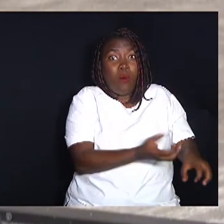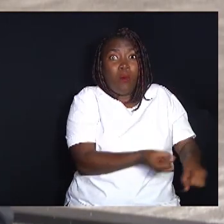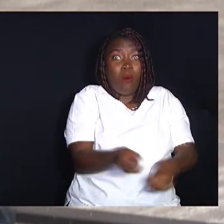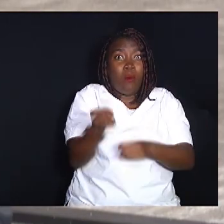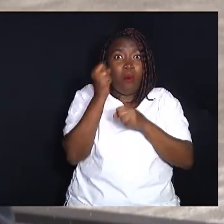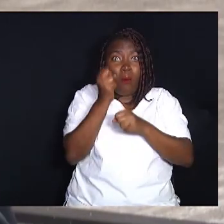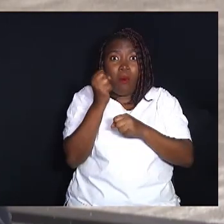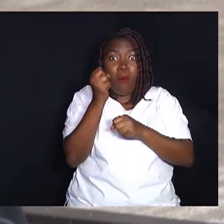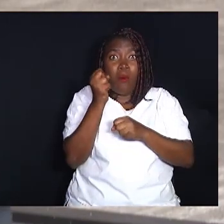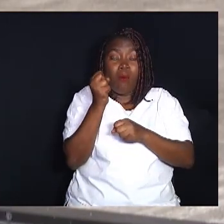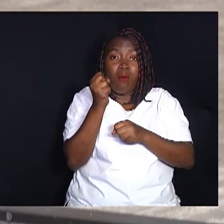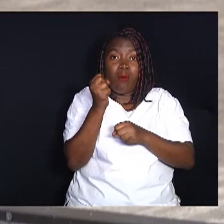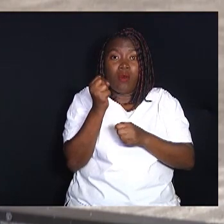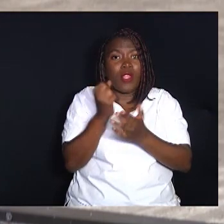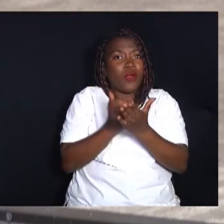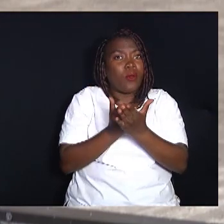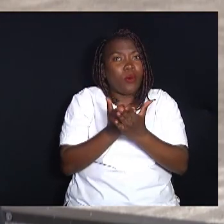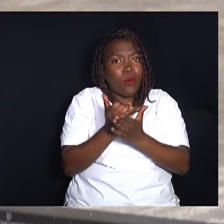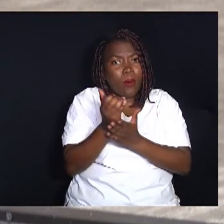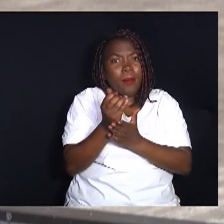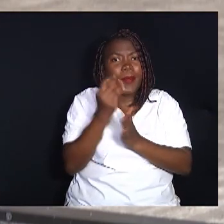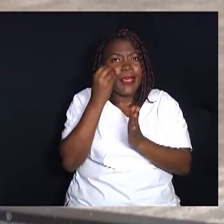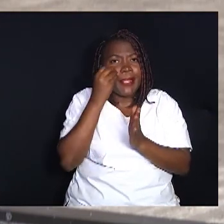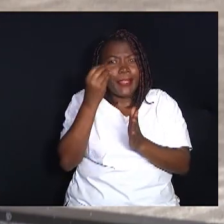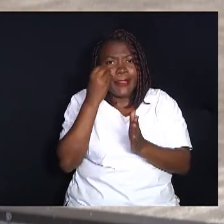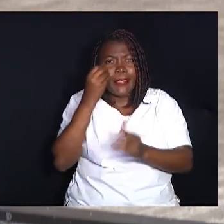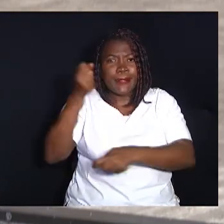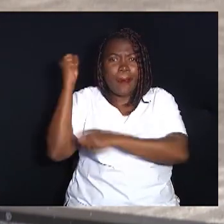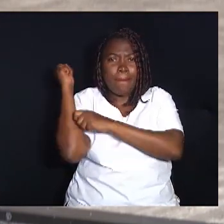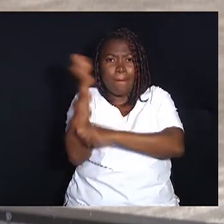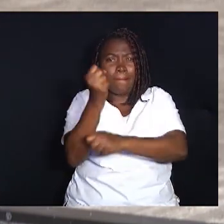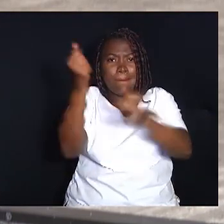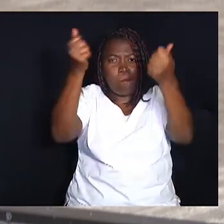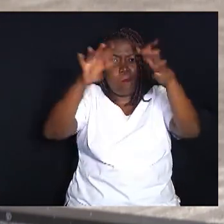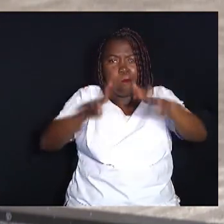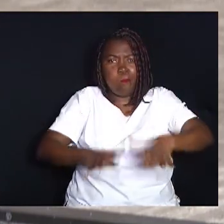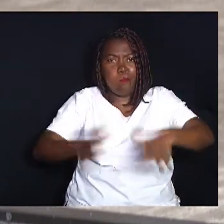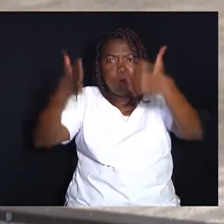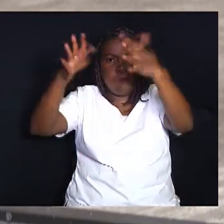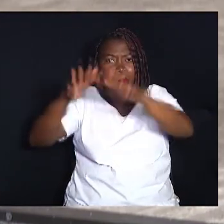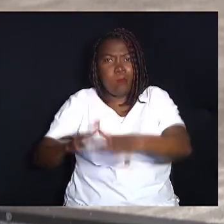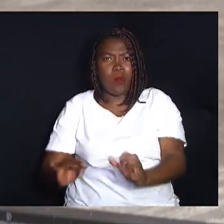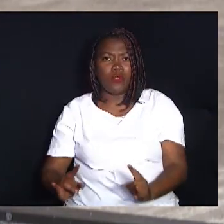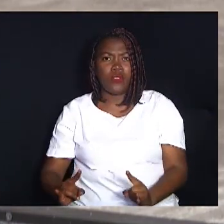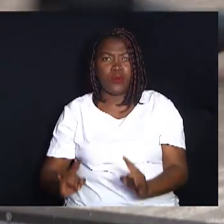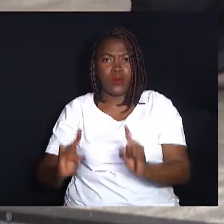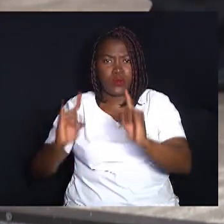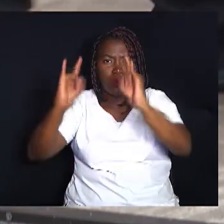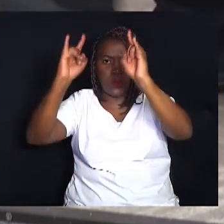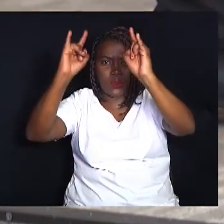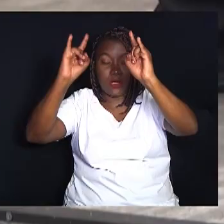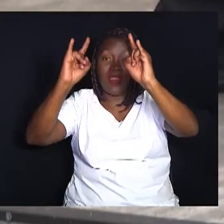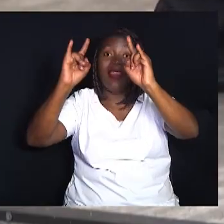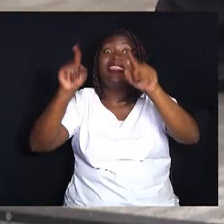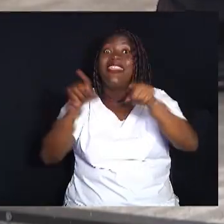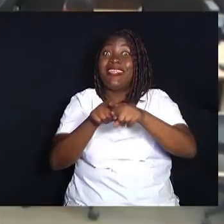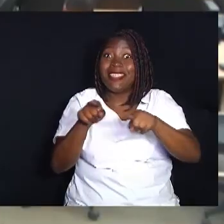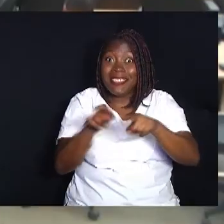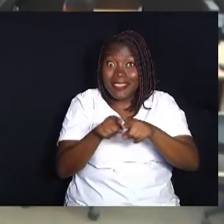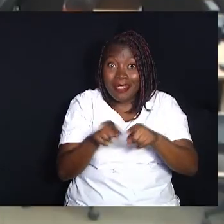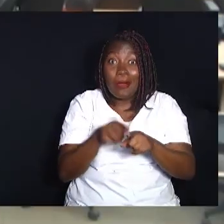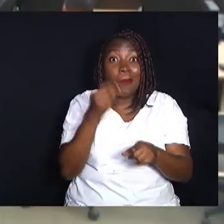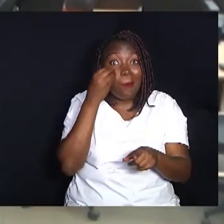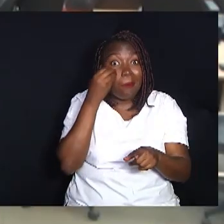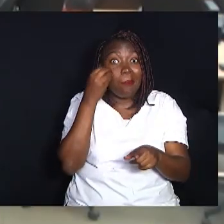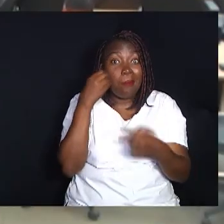e começaram tanto a tentar demolir o prédio, né, como também ameaçar as pessoas.